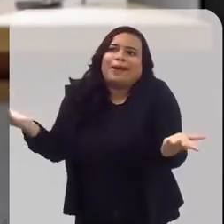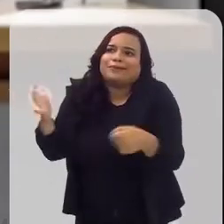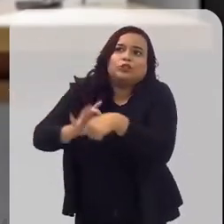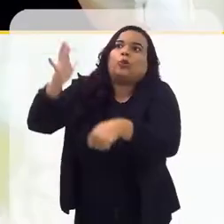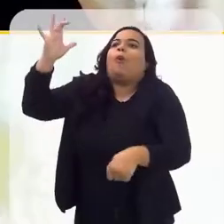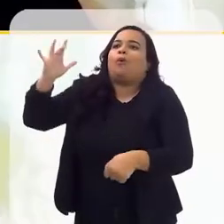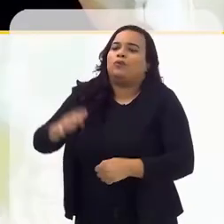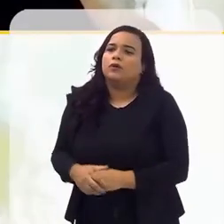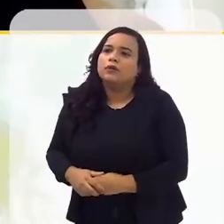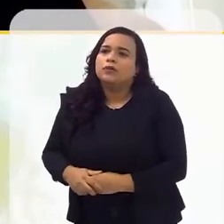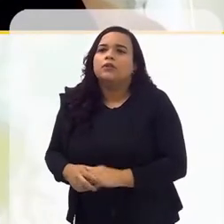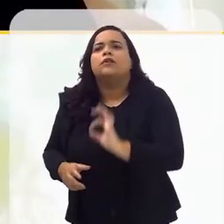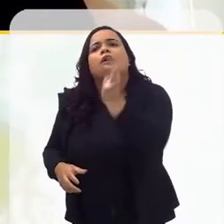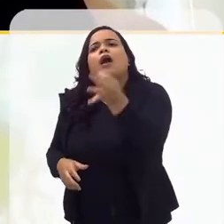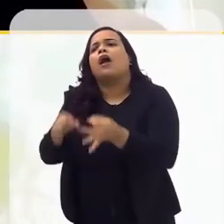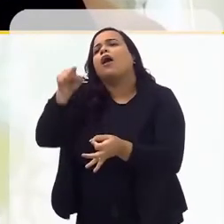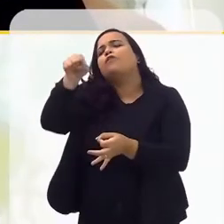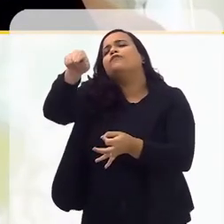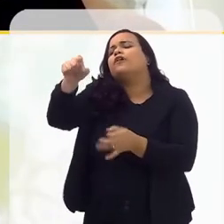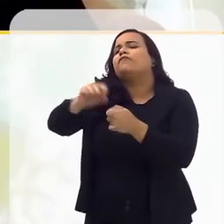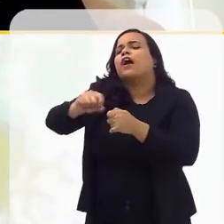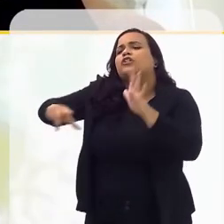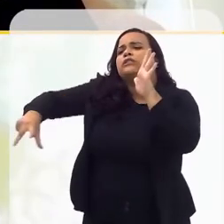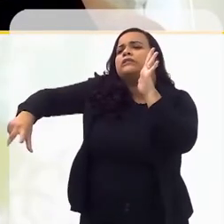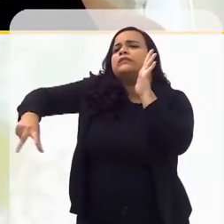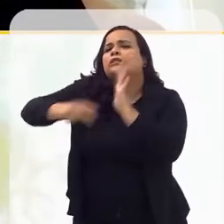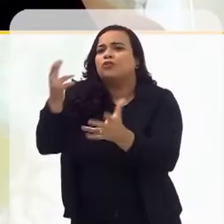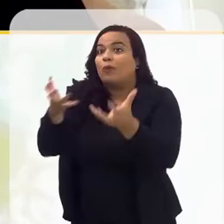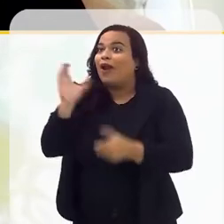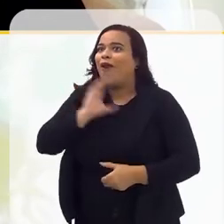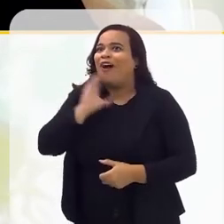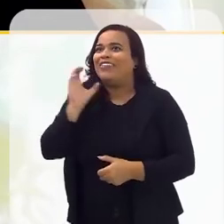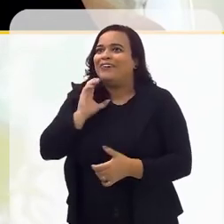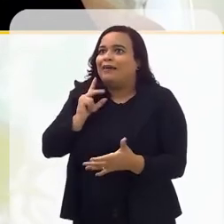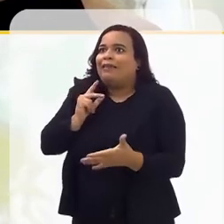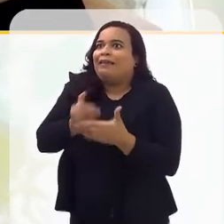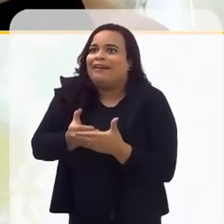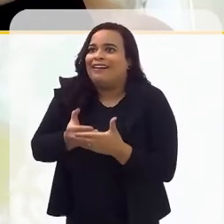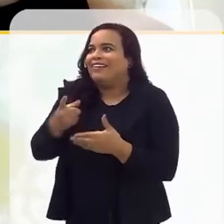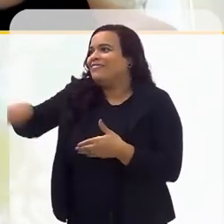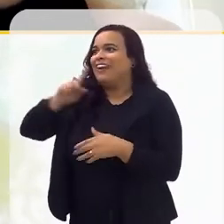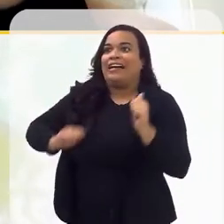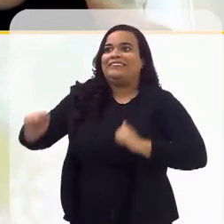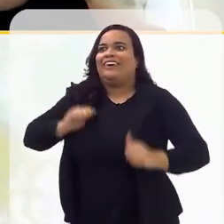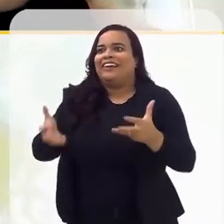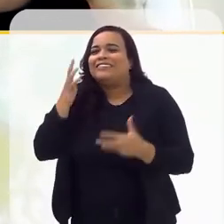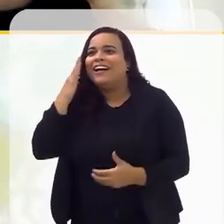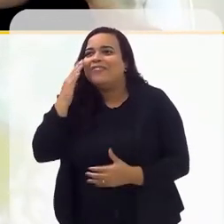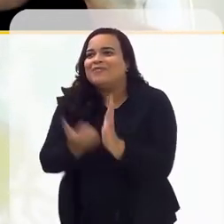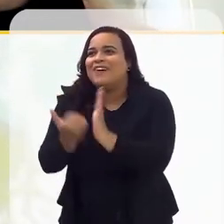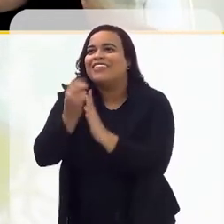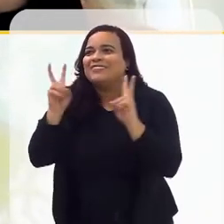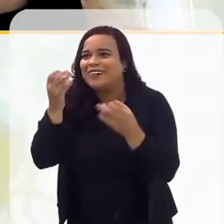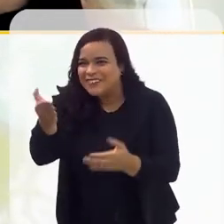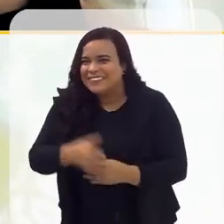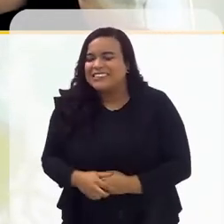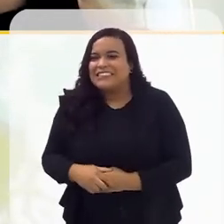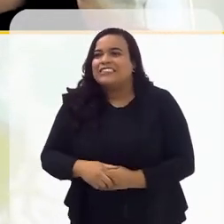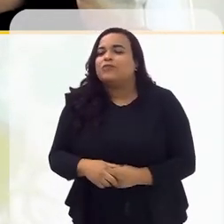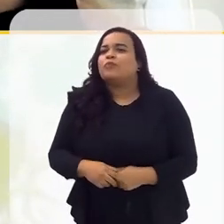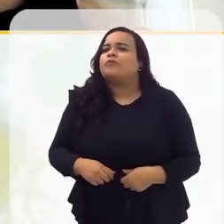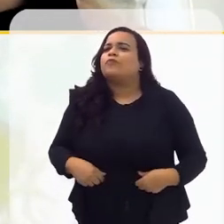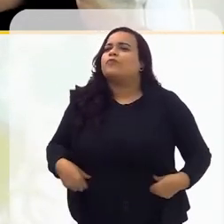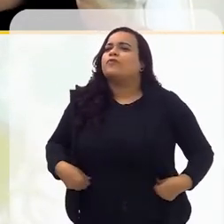Então, E aí você faz a cirurgia. Eu estou querendo chegar logo lá, porque o pessoal deve estar ansioso para saber um pouco mais sobre o